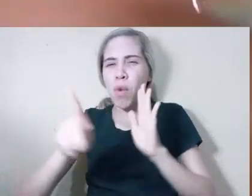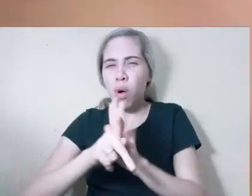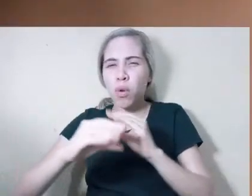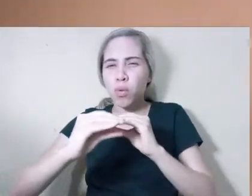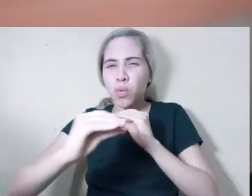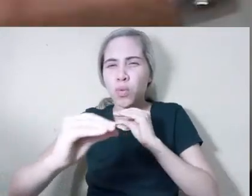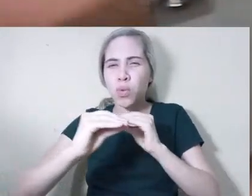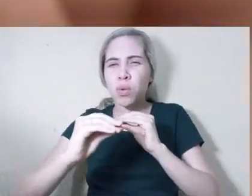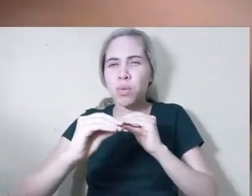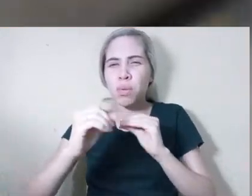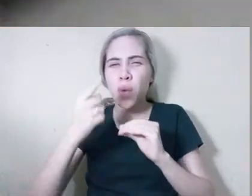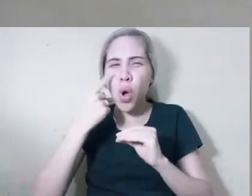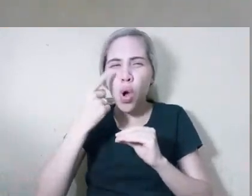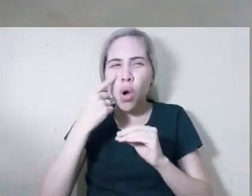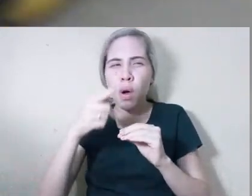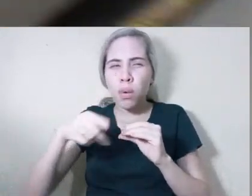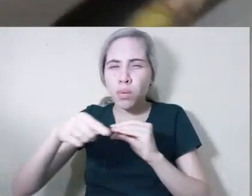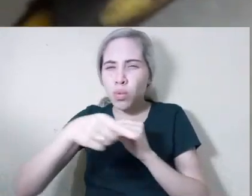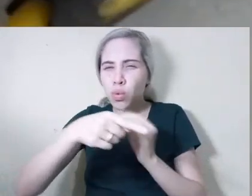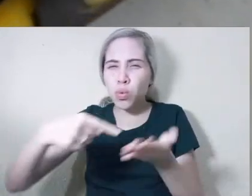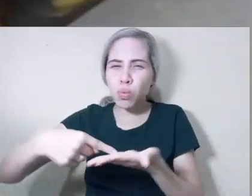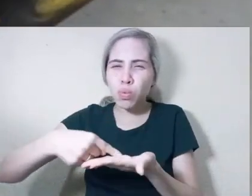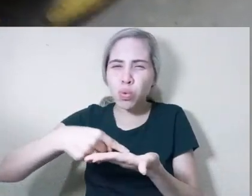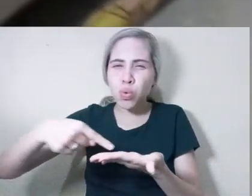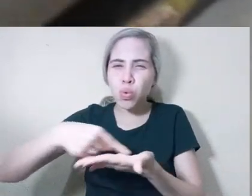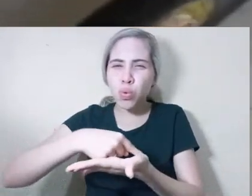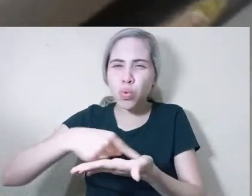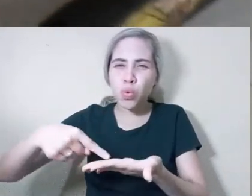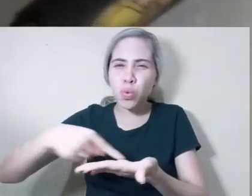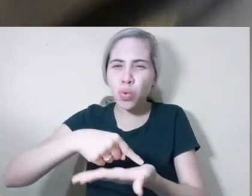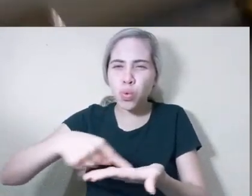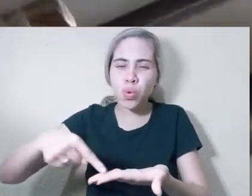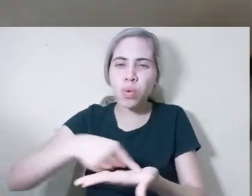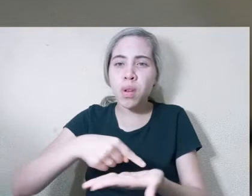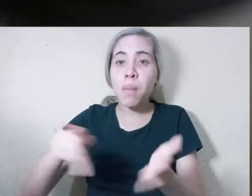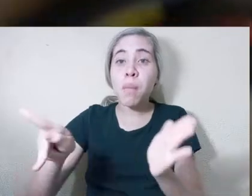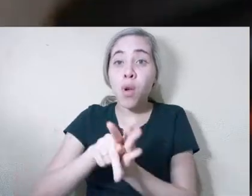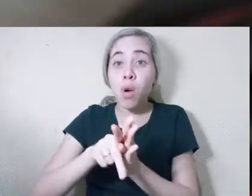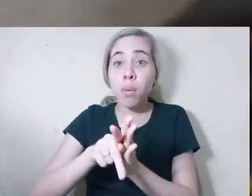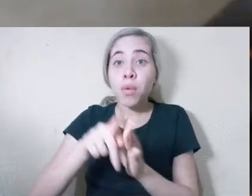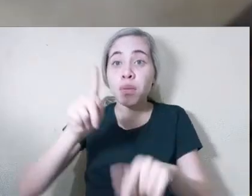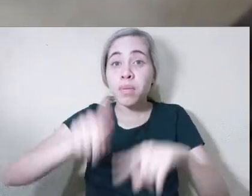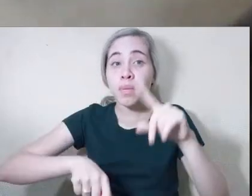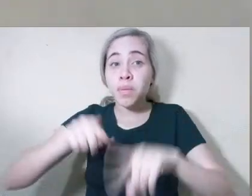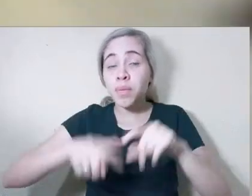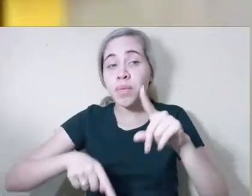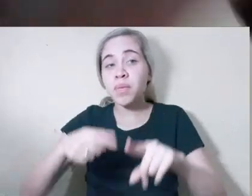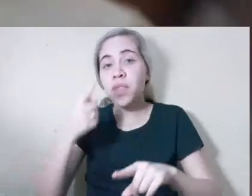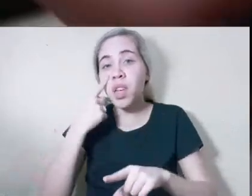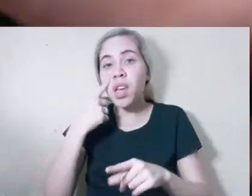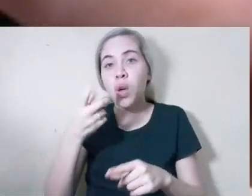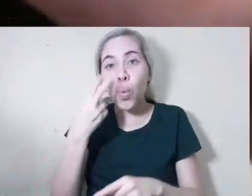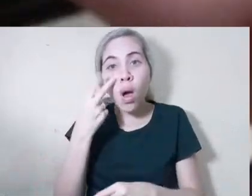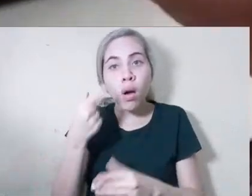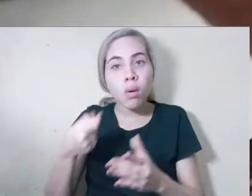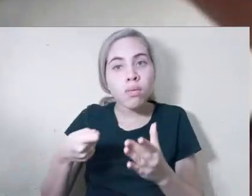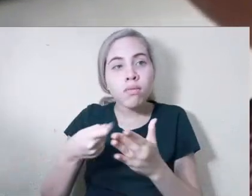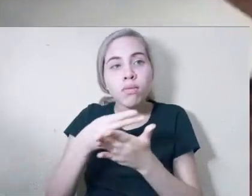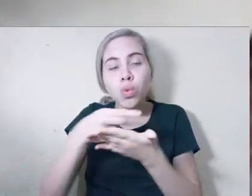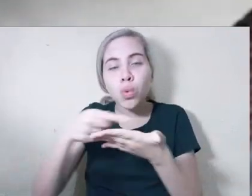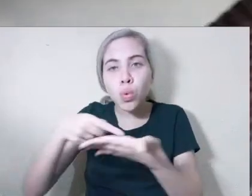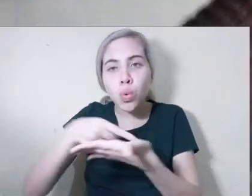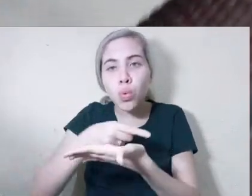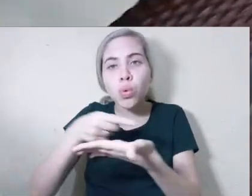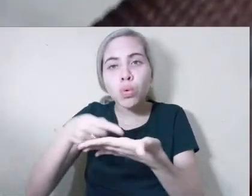só diminuir. O movimento é neste sentido, certo? Ele vai pegar e vai fazer isso aqui, ó. E aí ele encaixa nas peças, tá vendo aqui como eu tô filmando,